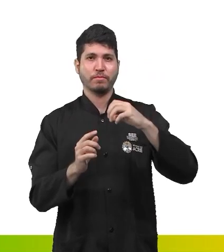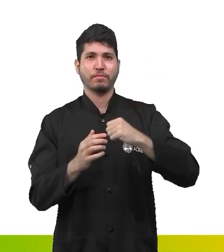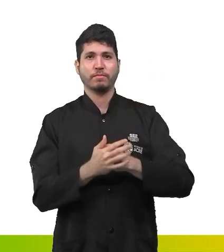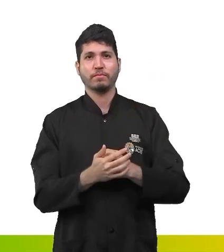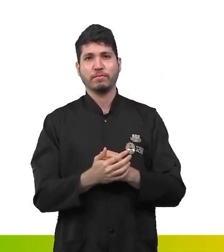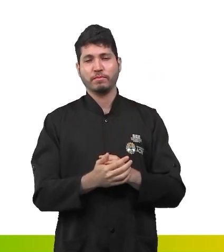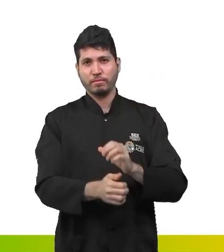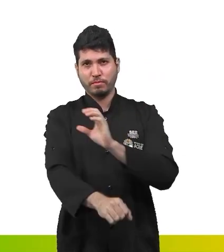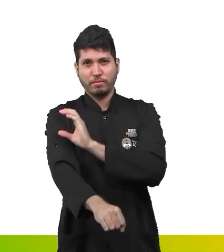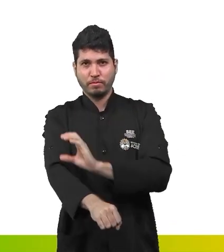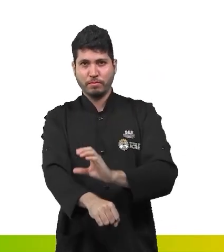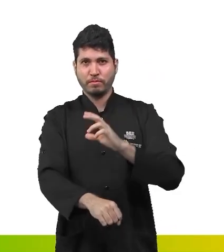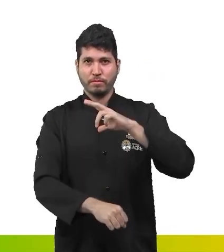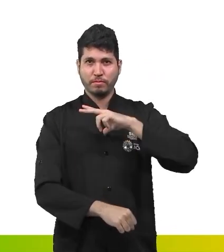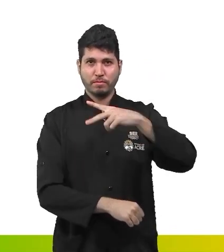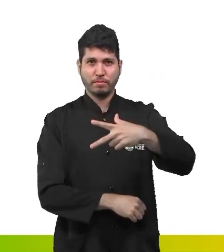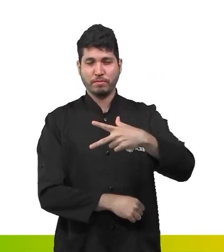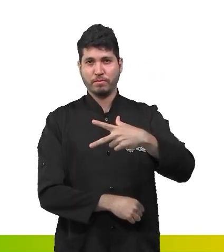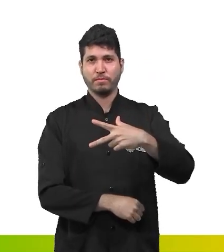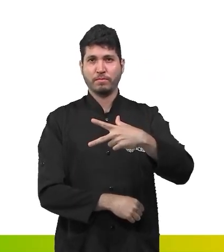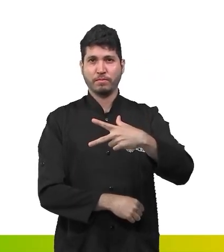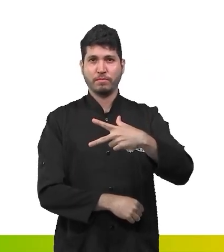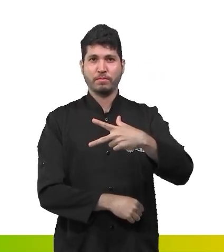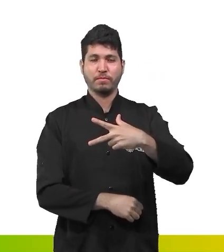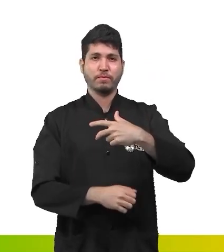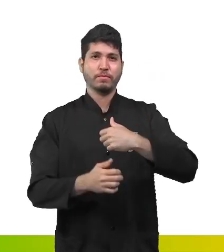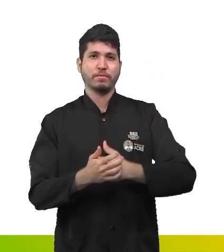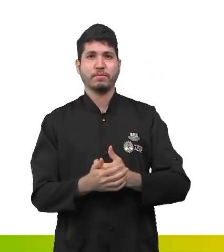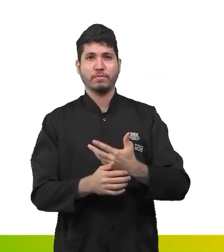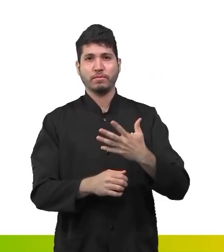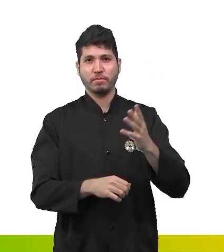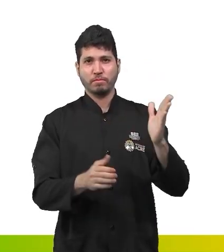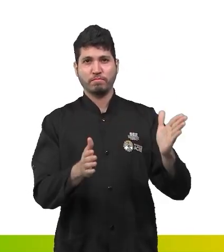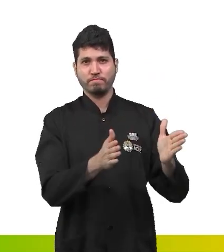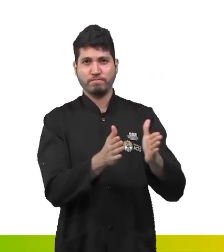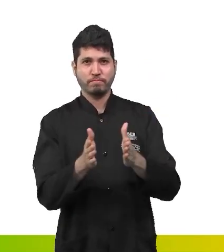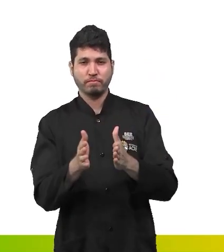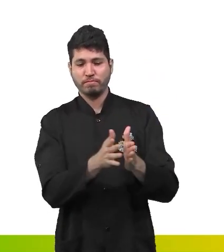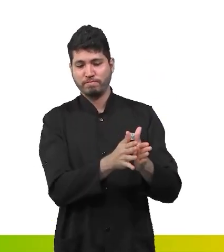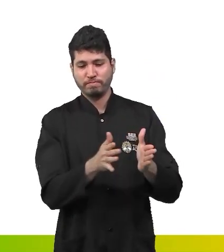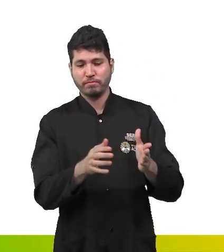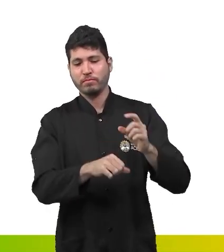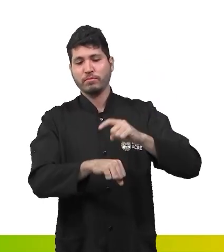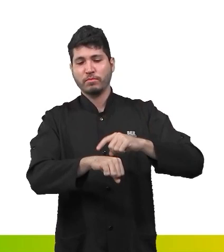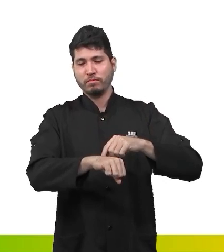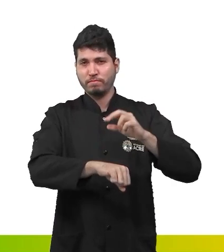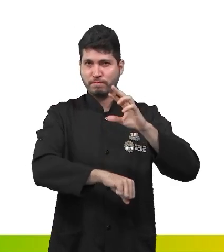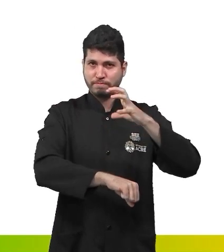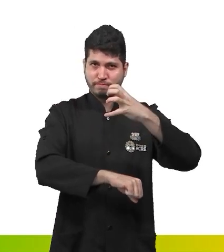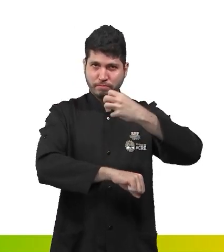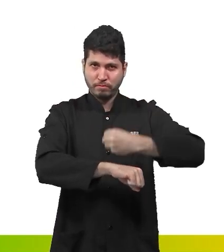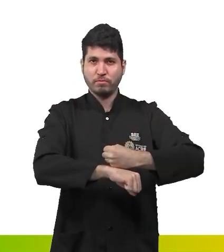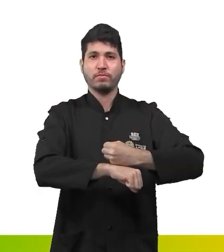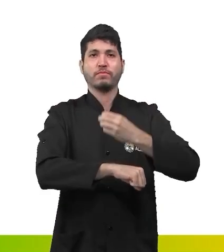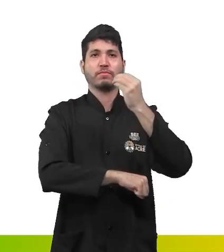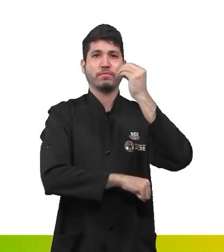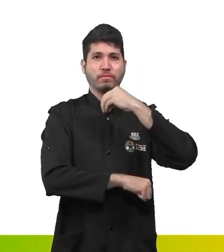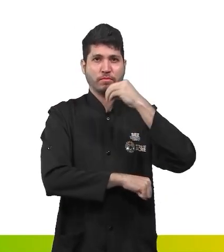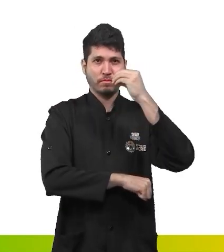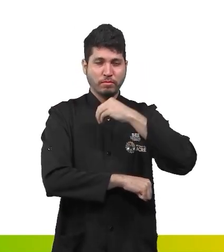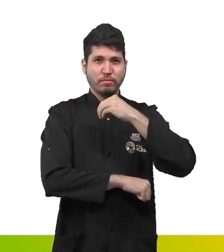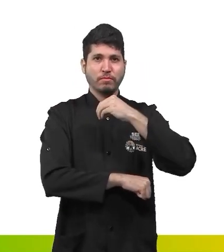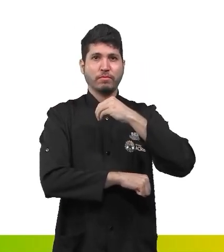cultura portuguesa, mais um direcionamento, durante o período colonial, o que resultou no enfraquecimento